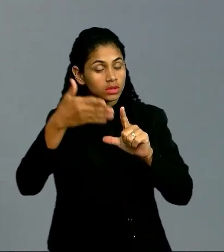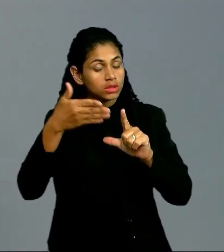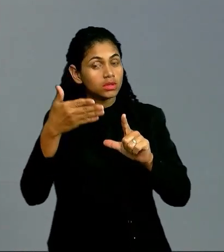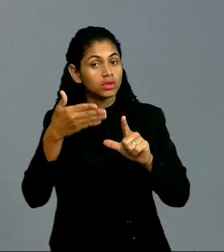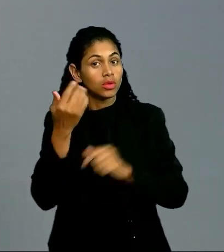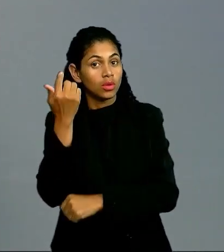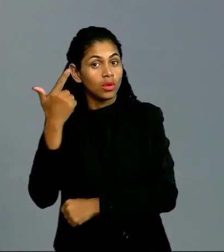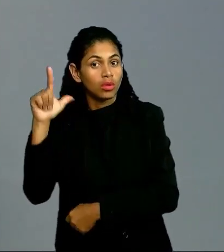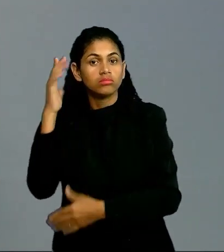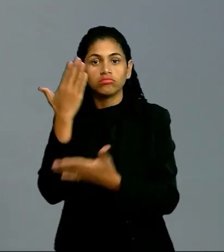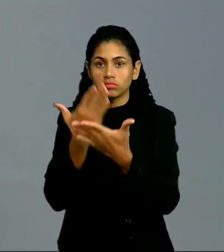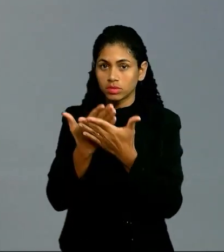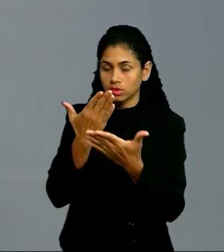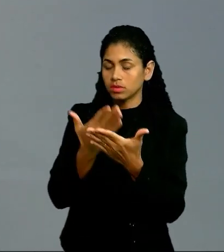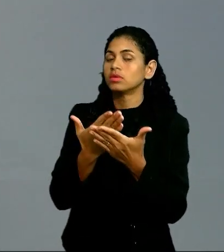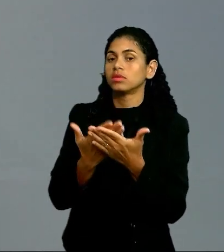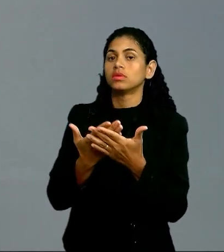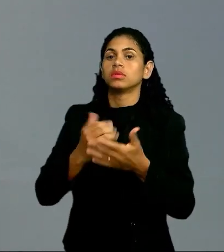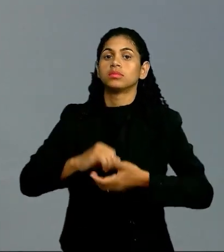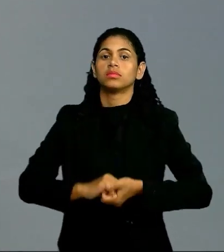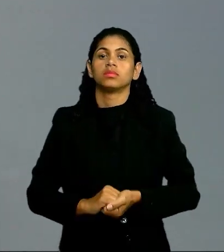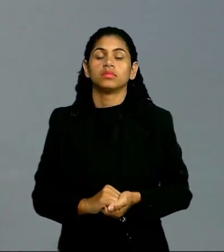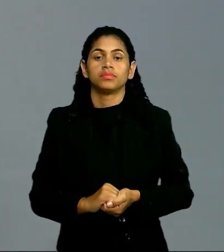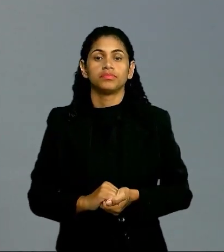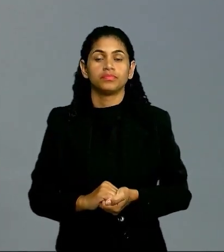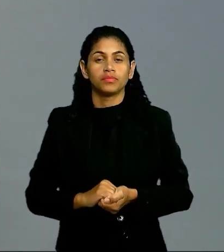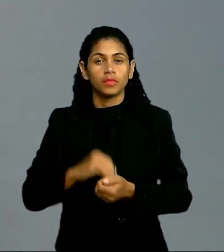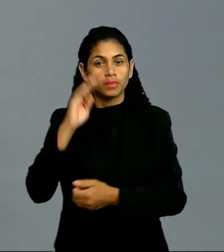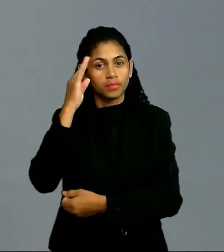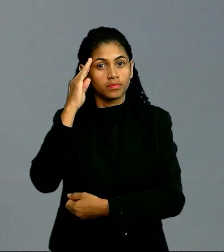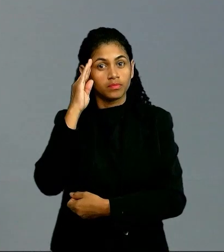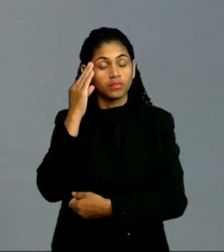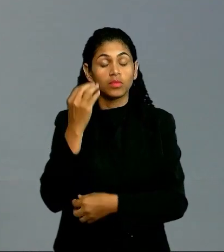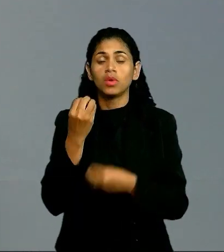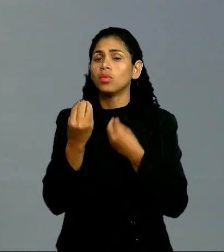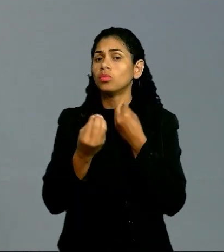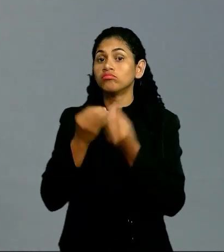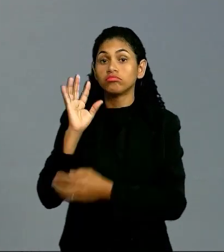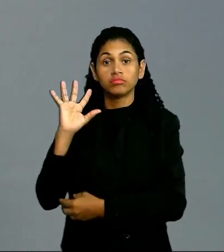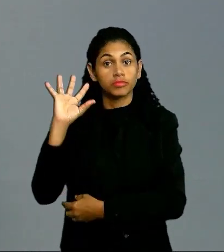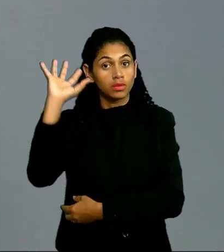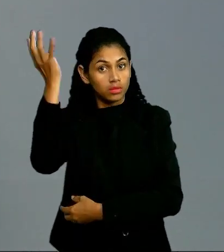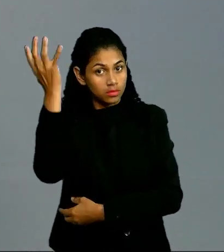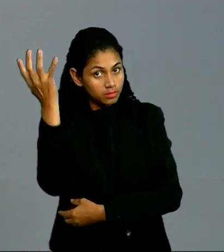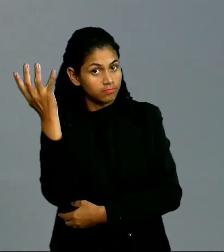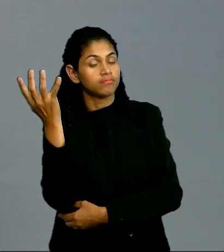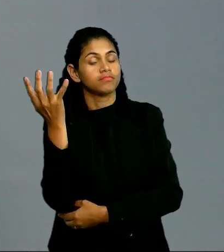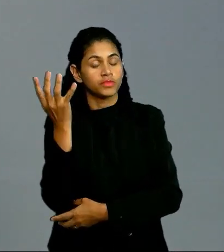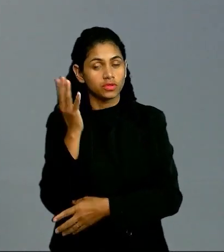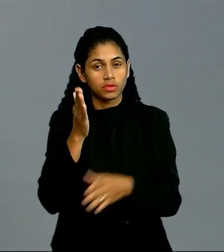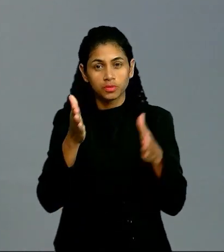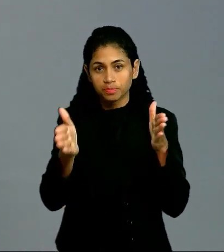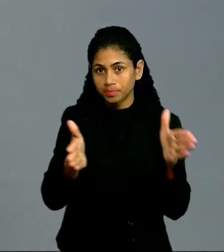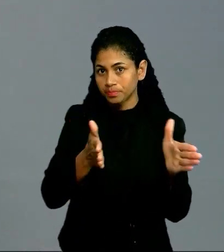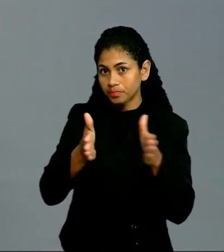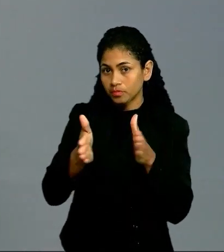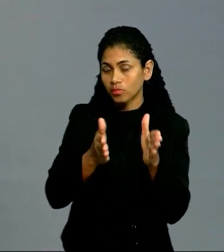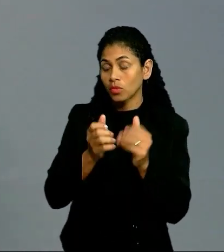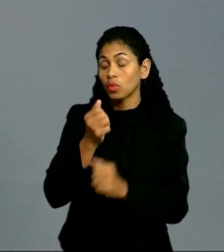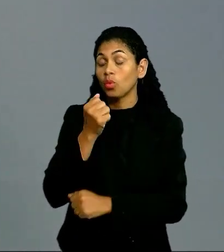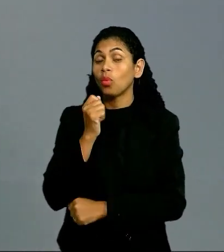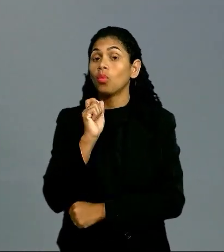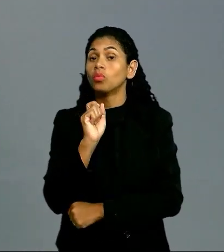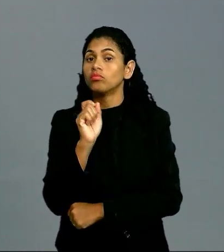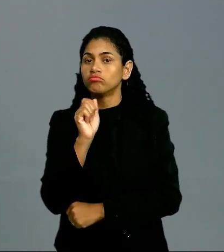tenha assistido e queira tirar algumas dúvidas. Então vamos entender o que aconteceu nesse período e o que